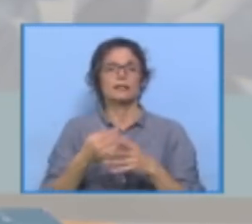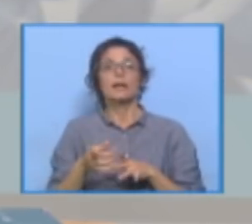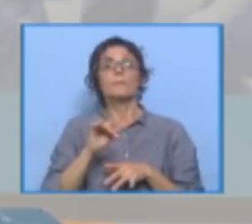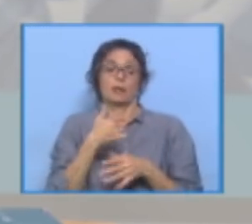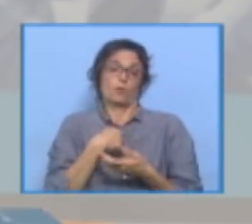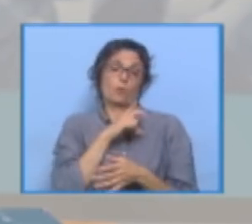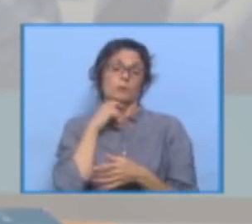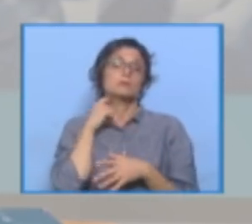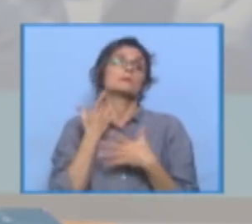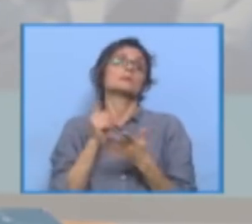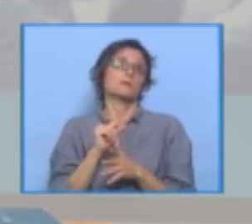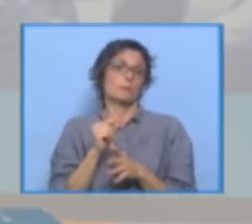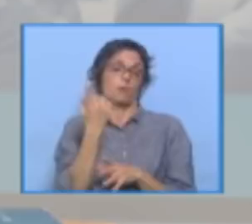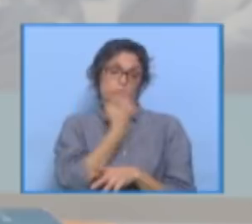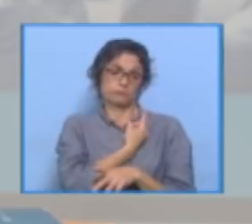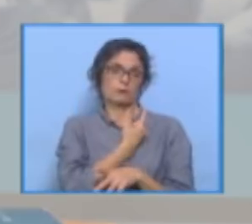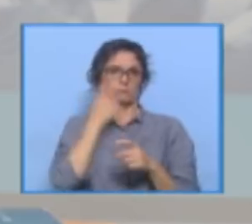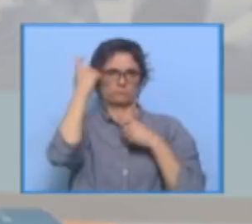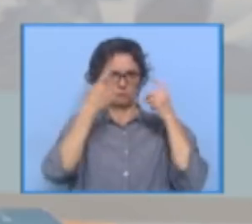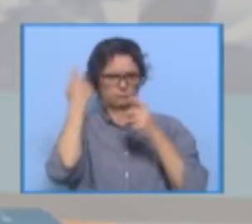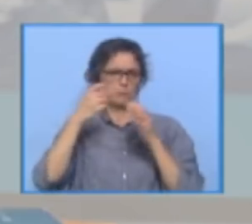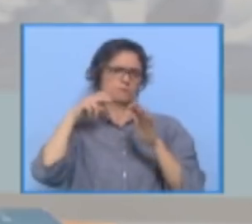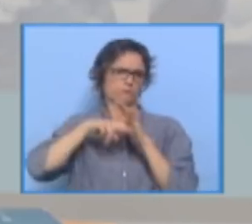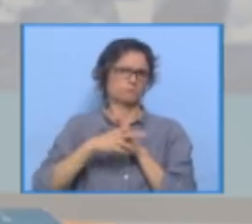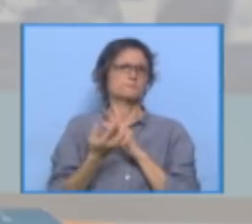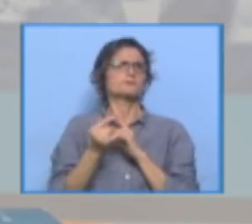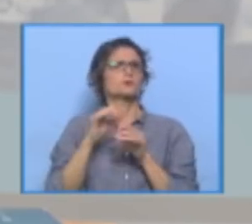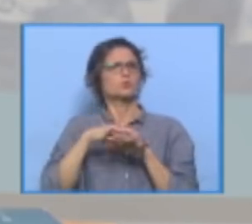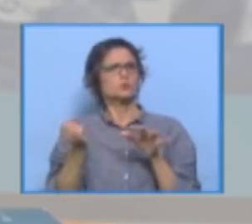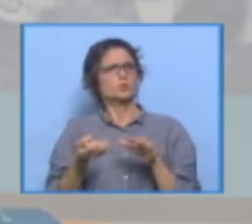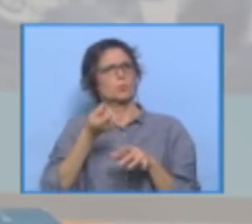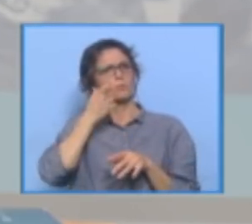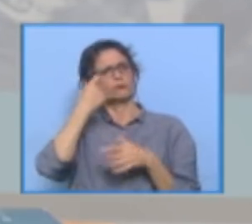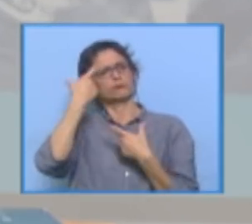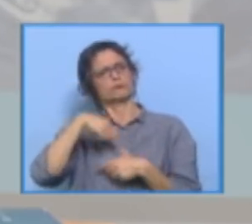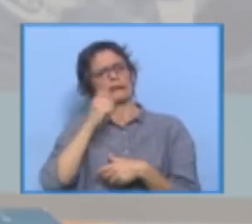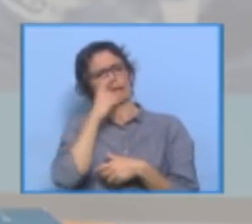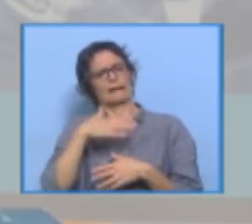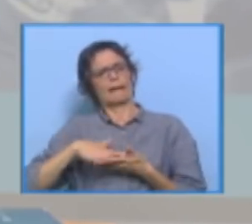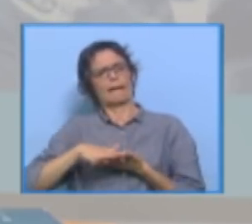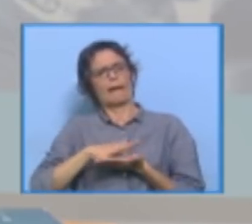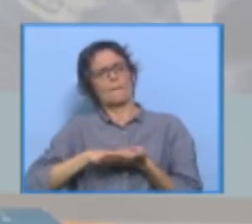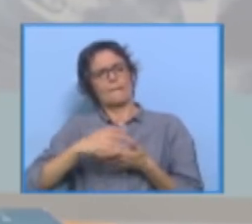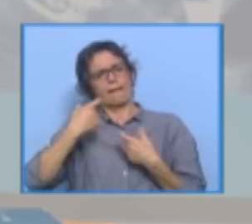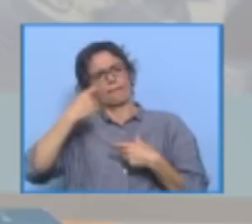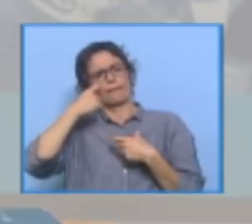sacerdote, evidentemente, também me obriga também uma reflexão mais profunda sobre quem somos nós. Quem somos nós. Evidentemente que a fé